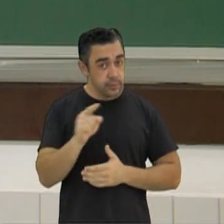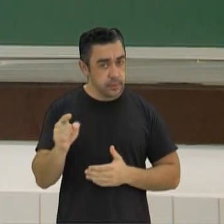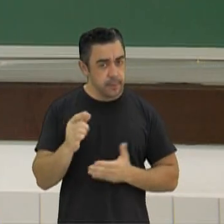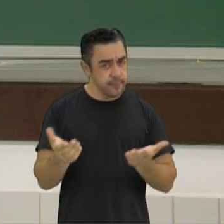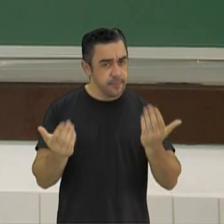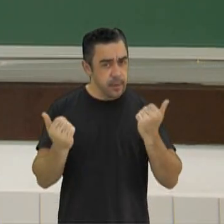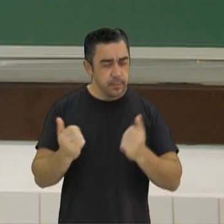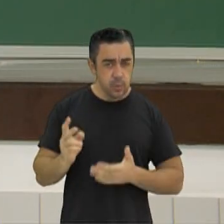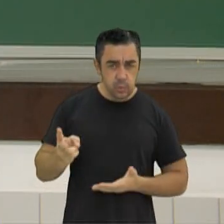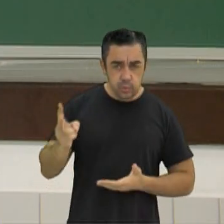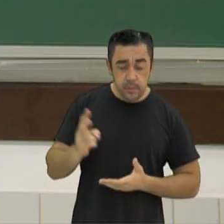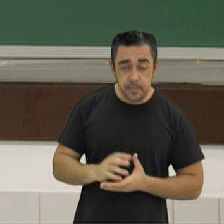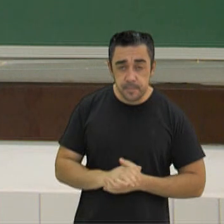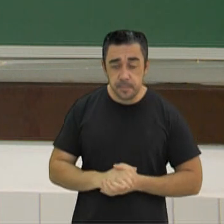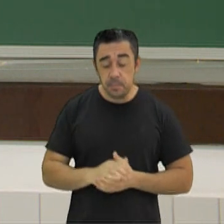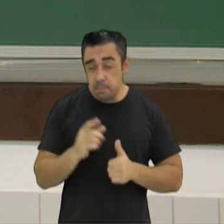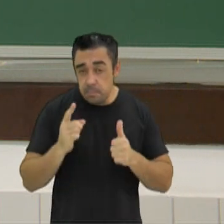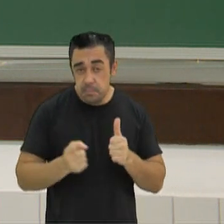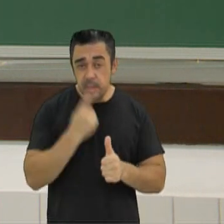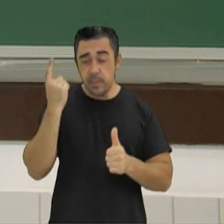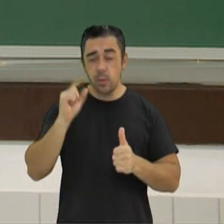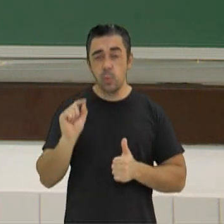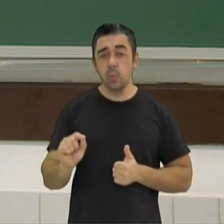então? Primeiro vamos relembrar